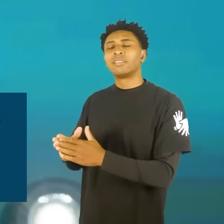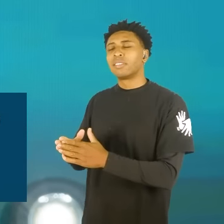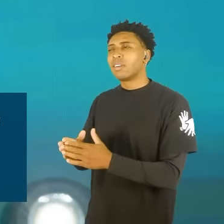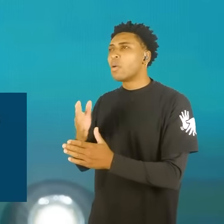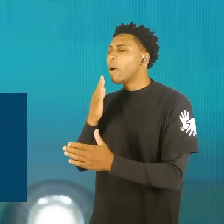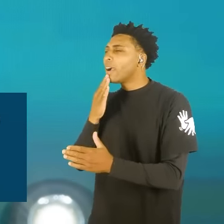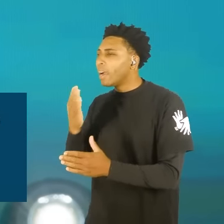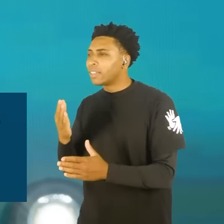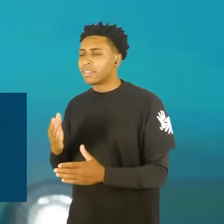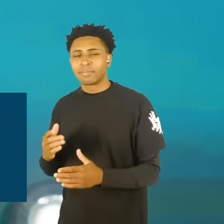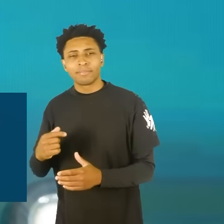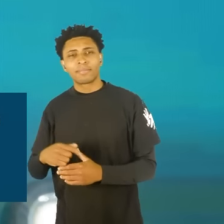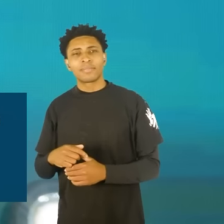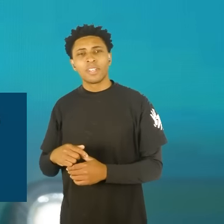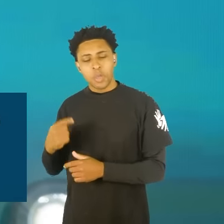Opa!